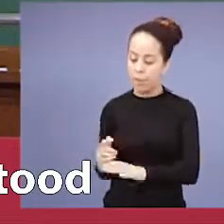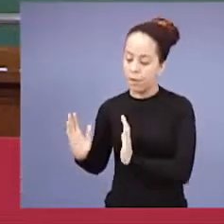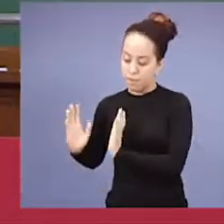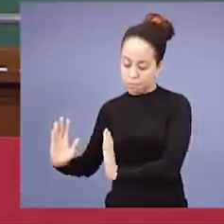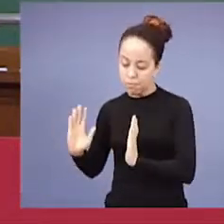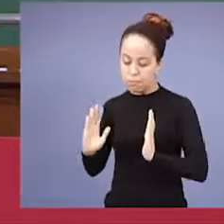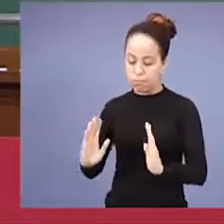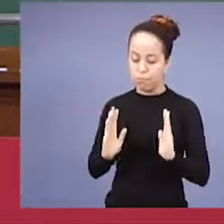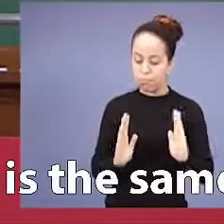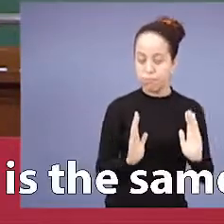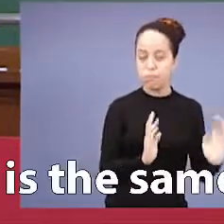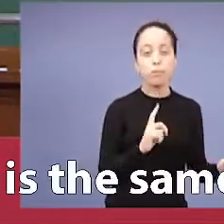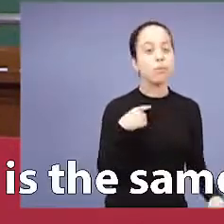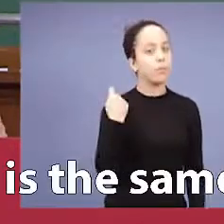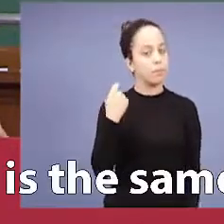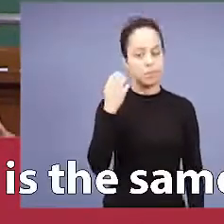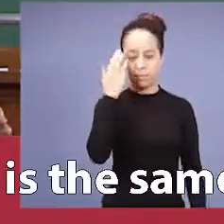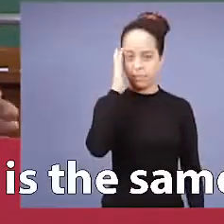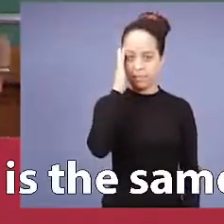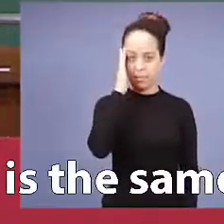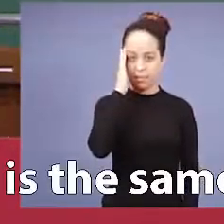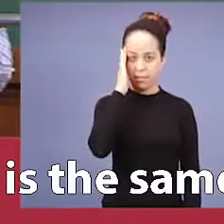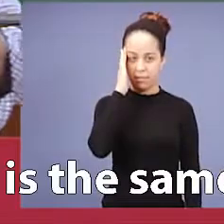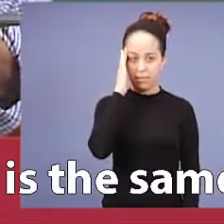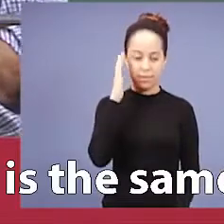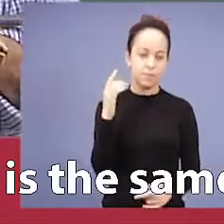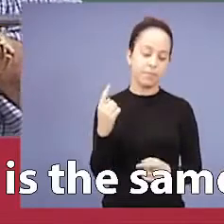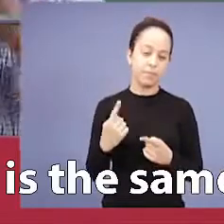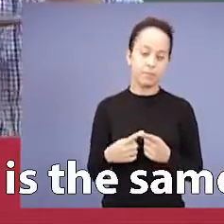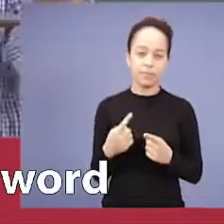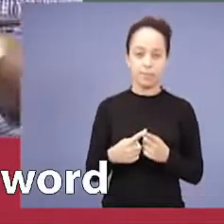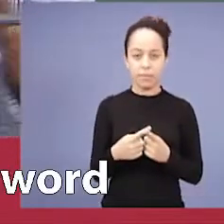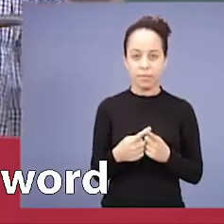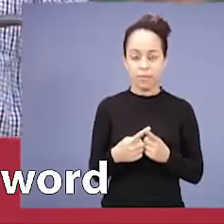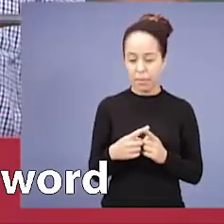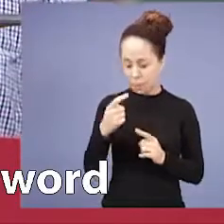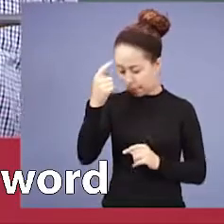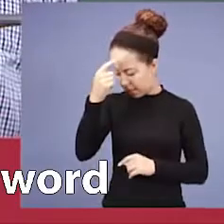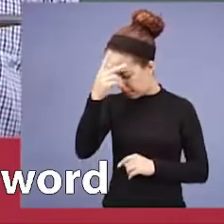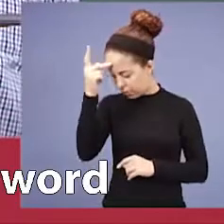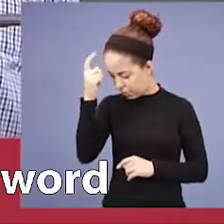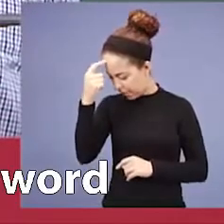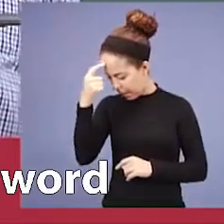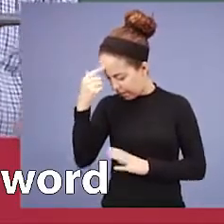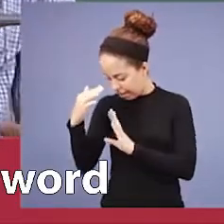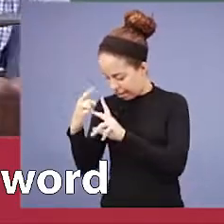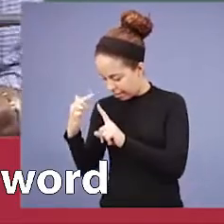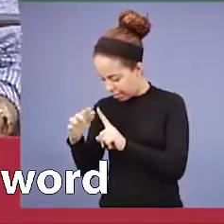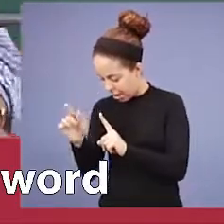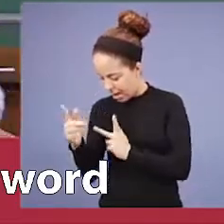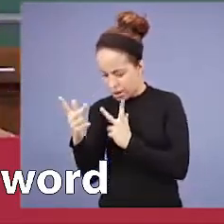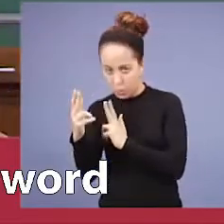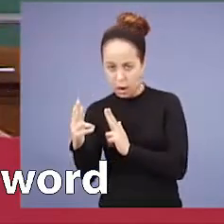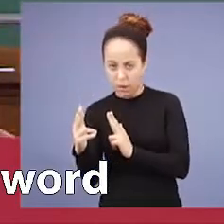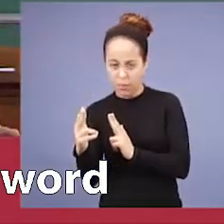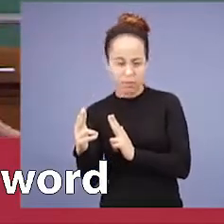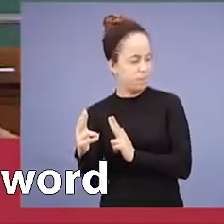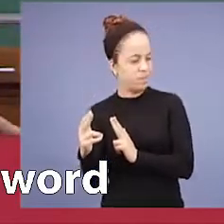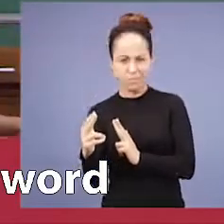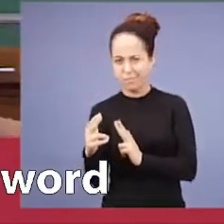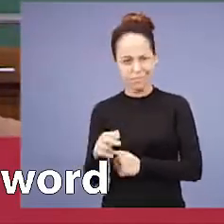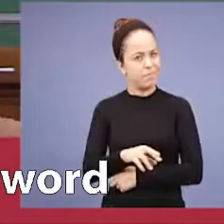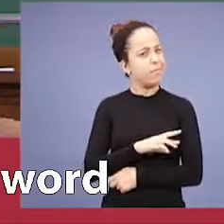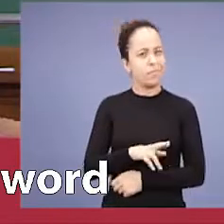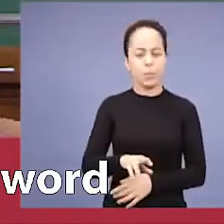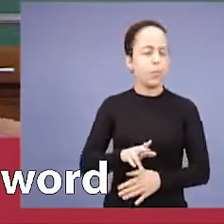entendido senão você vai começar toda a igreja qual o deus é o mesmo todos nessa não em nacional